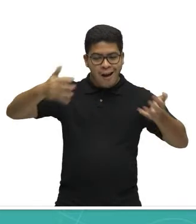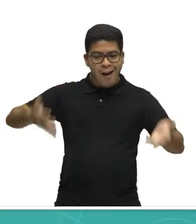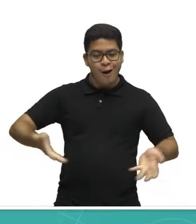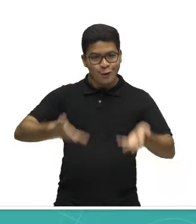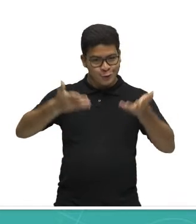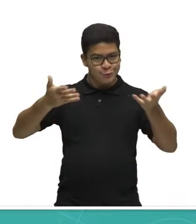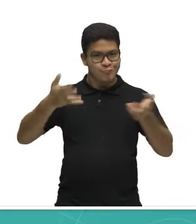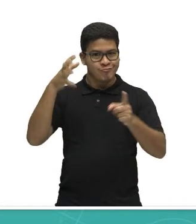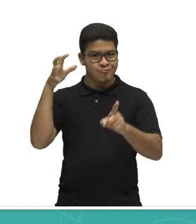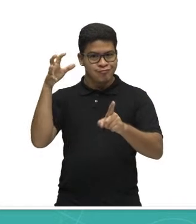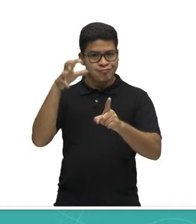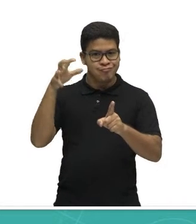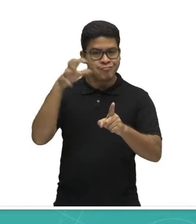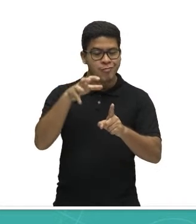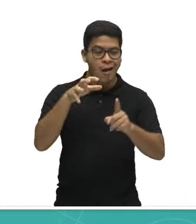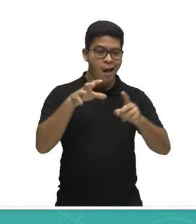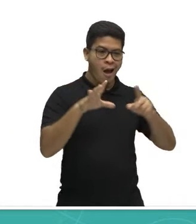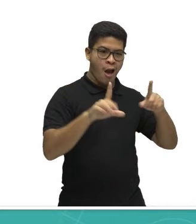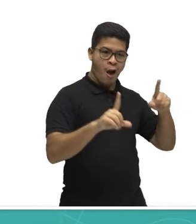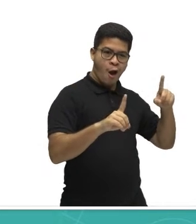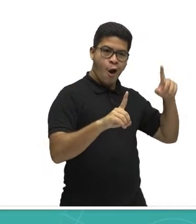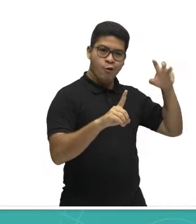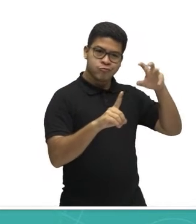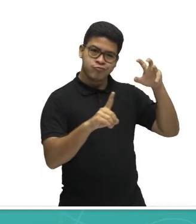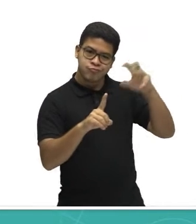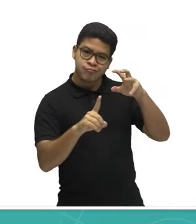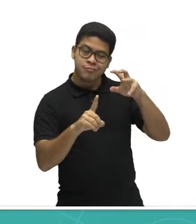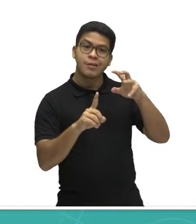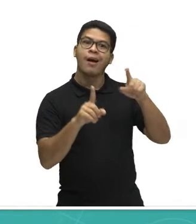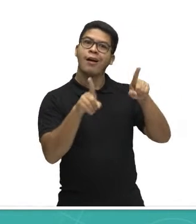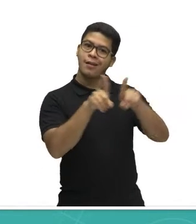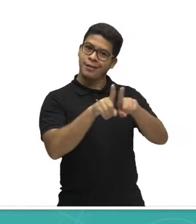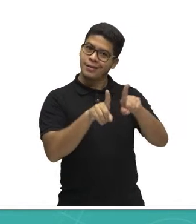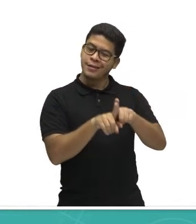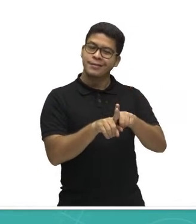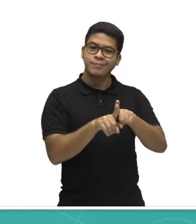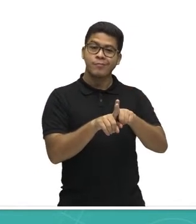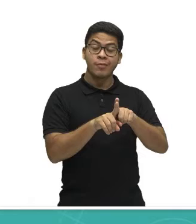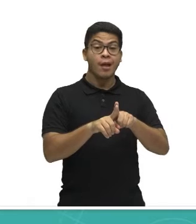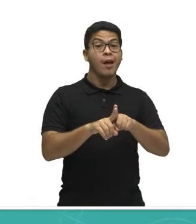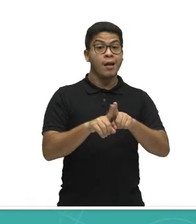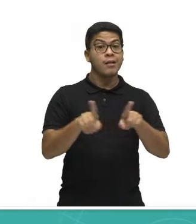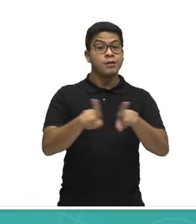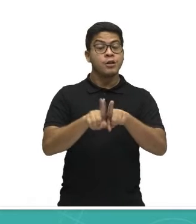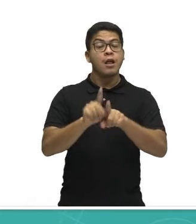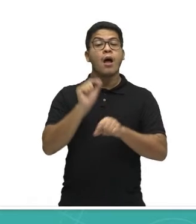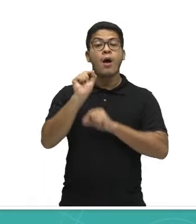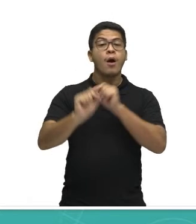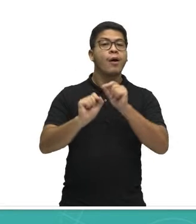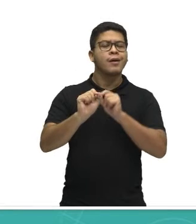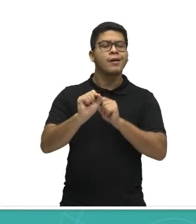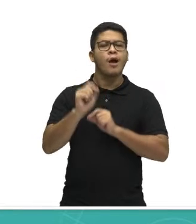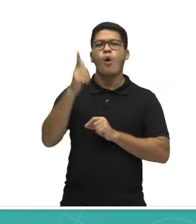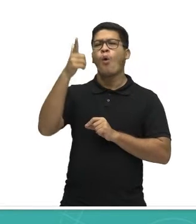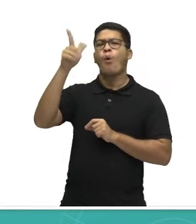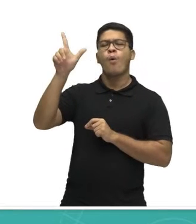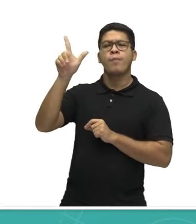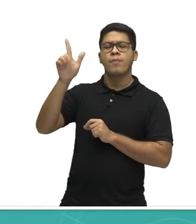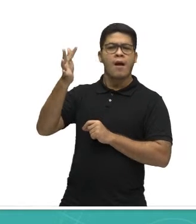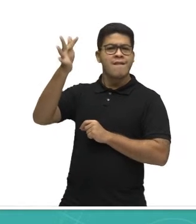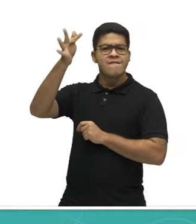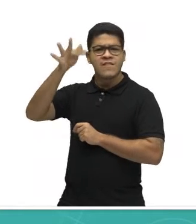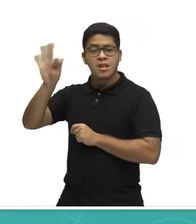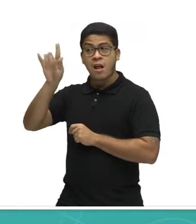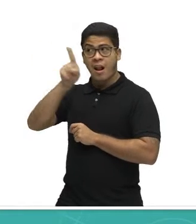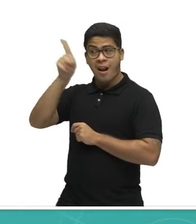povos. A cultura portuguesa e também são os europeus, né, que também vieram para cá, os franceses, ingleses, então